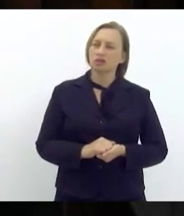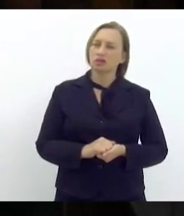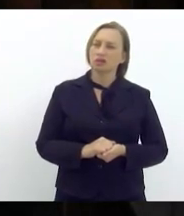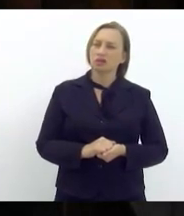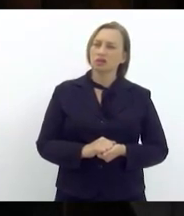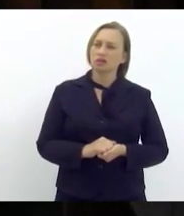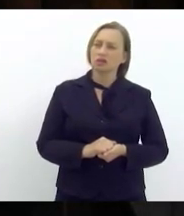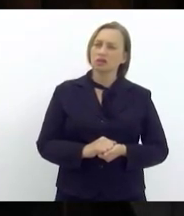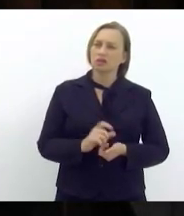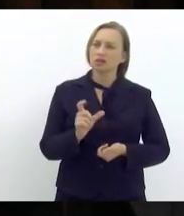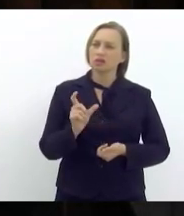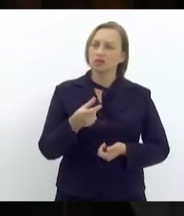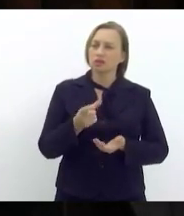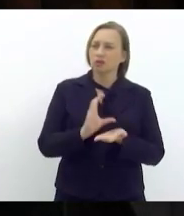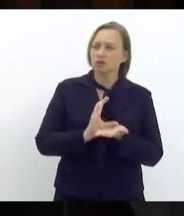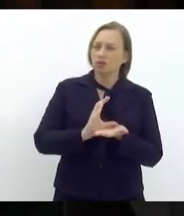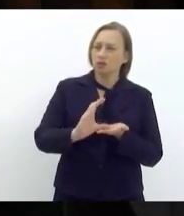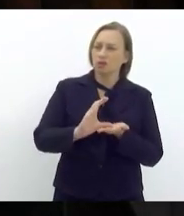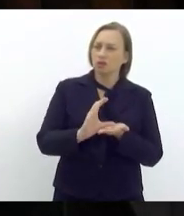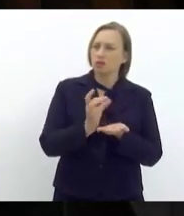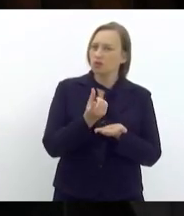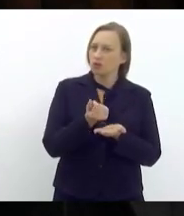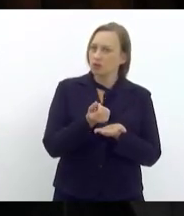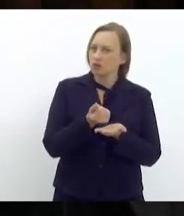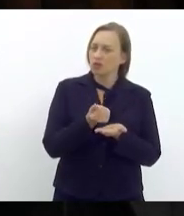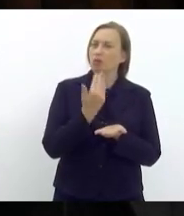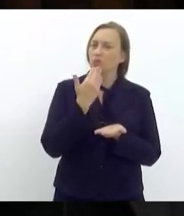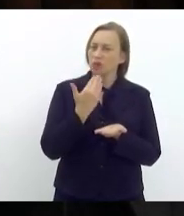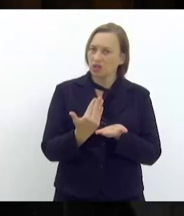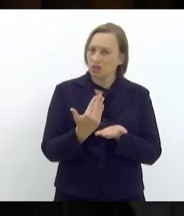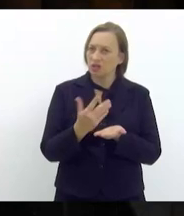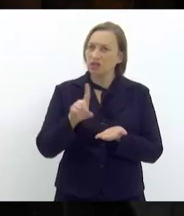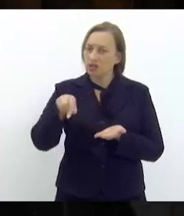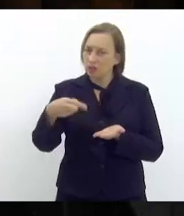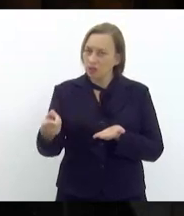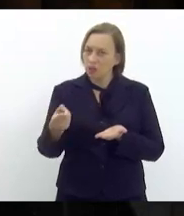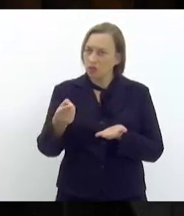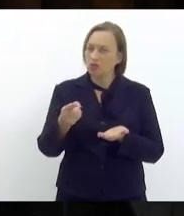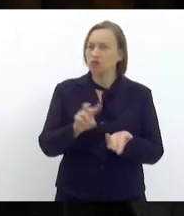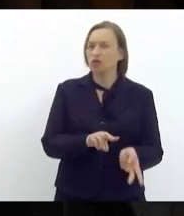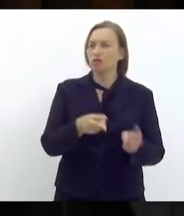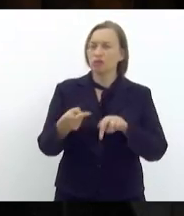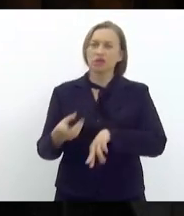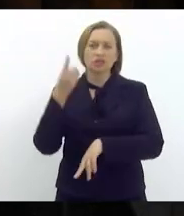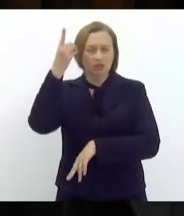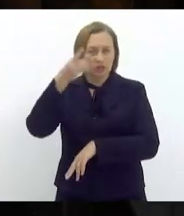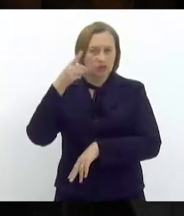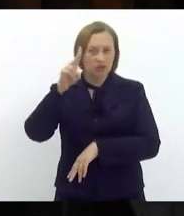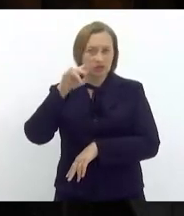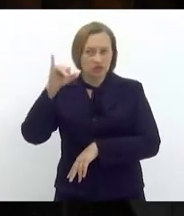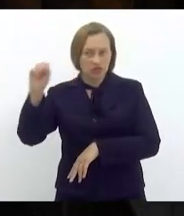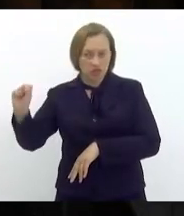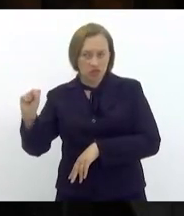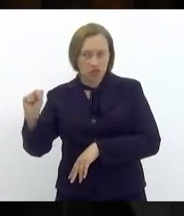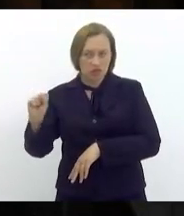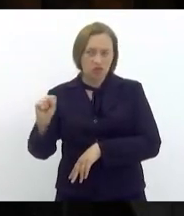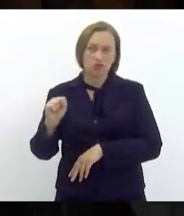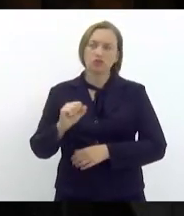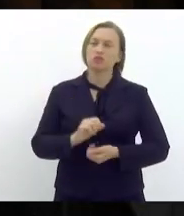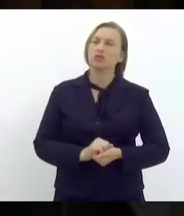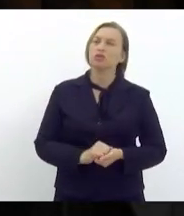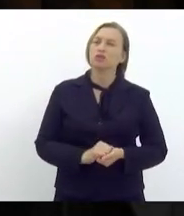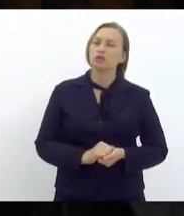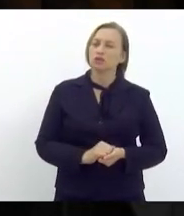orçamentários então evidentemente que estou solicitando depois do encaminhamento do deputado Vinícius Cozolino